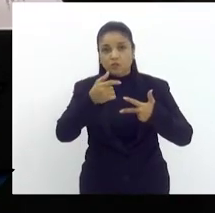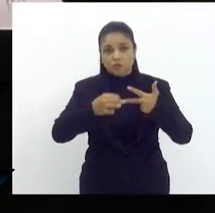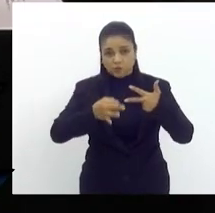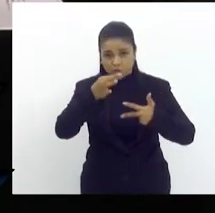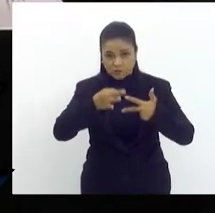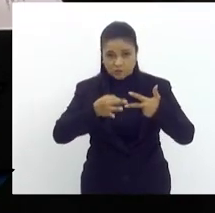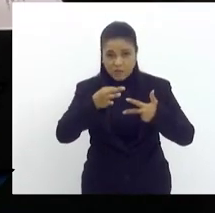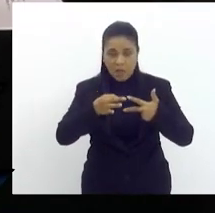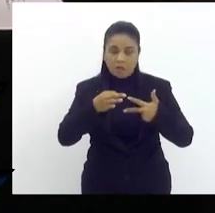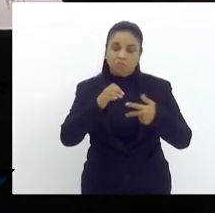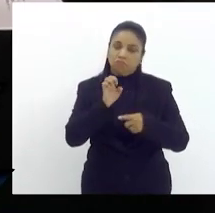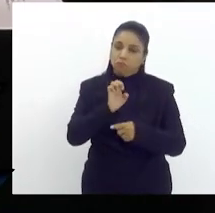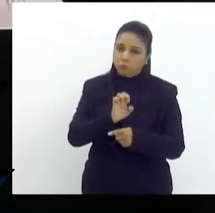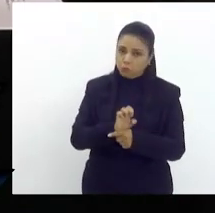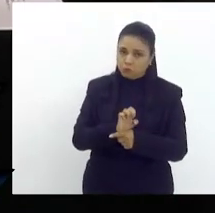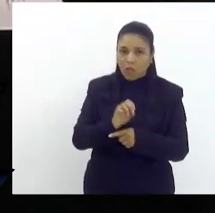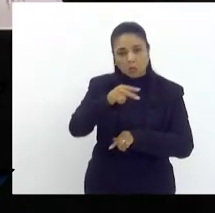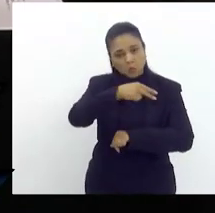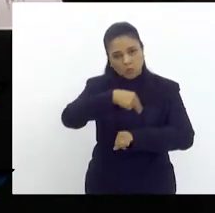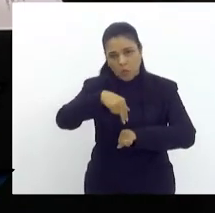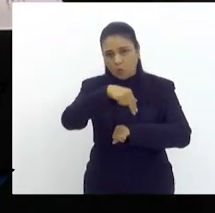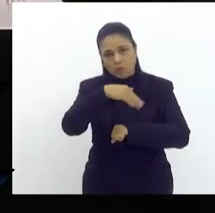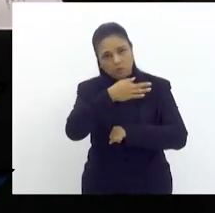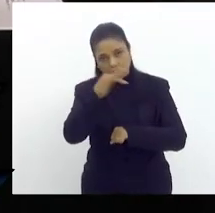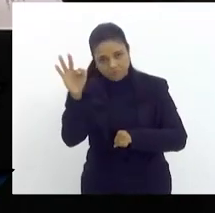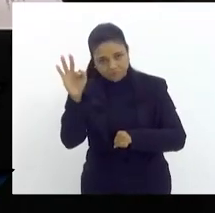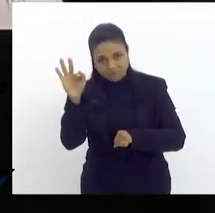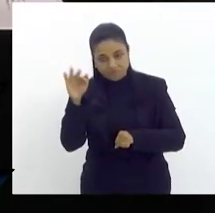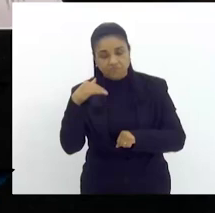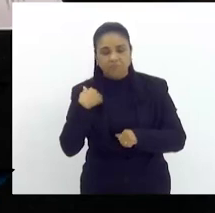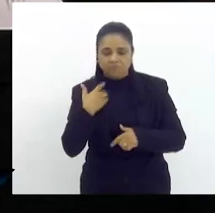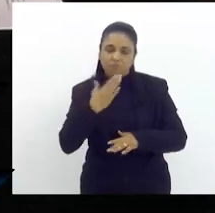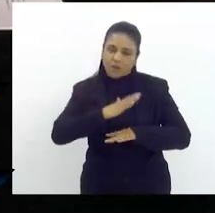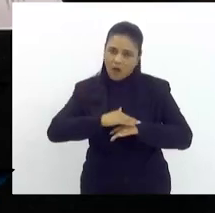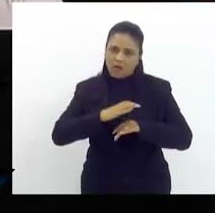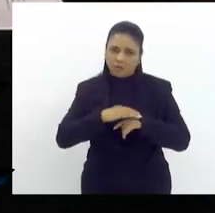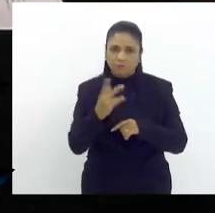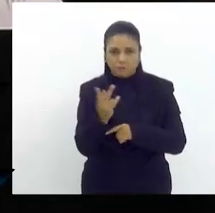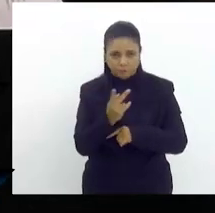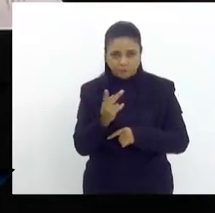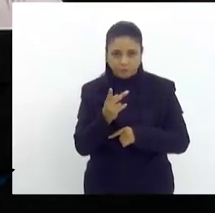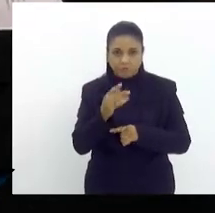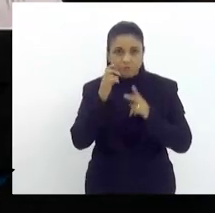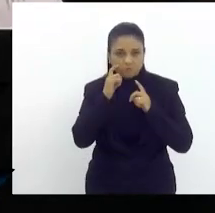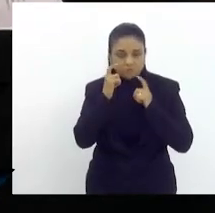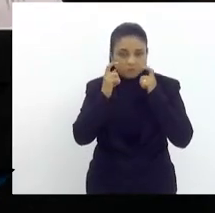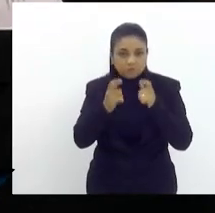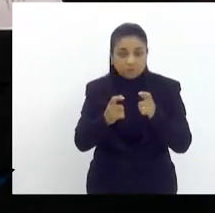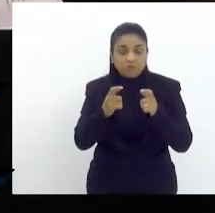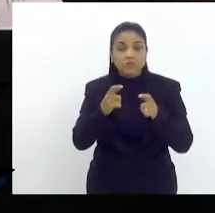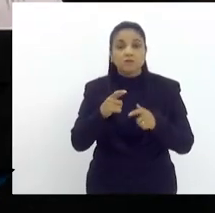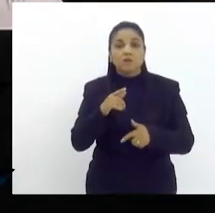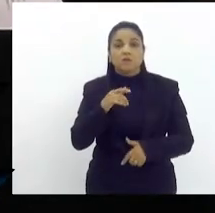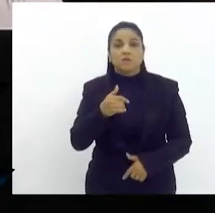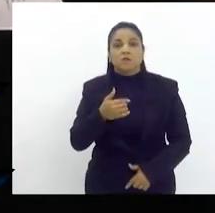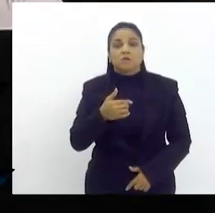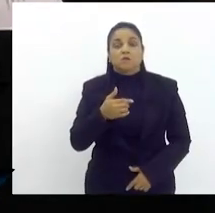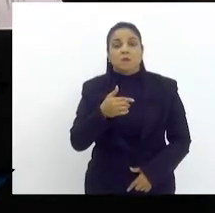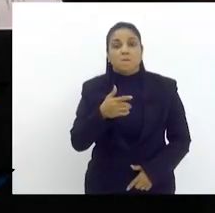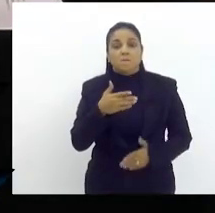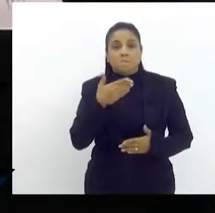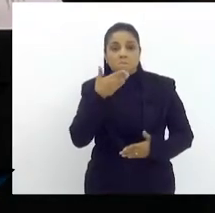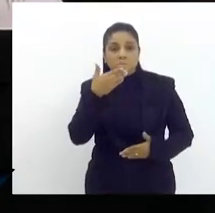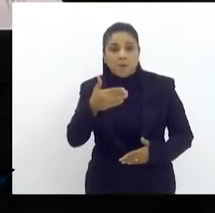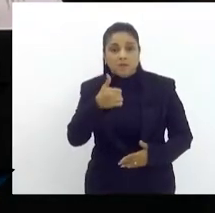seja da União mas o Ministério Público então Federal pede 100 mil e você